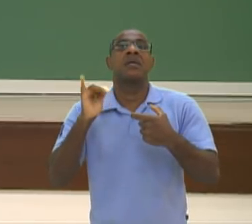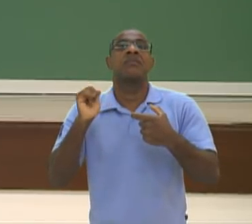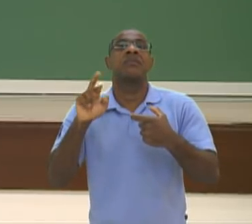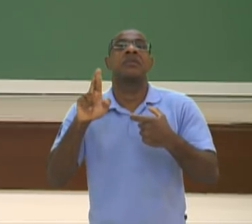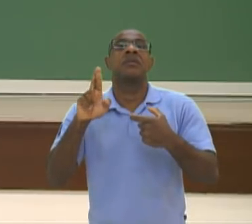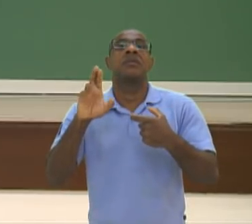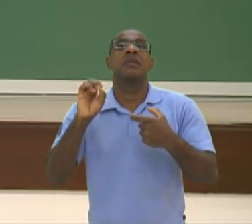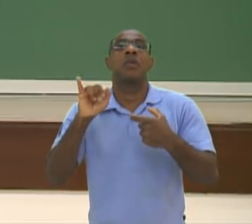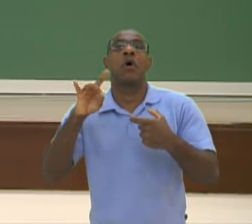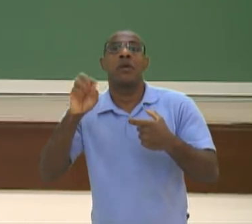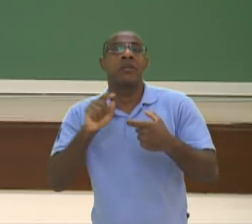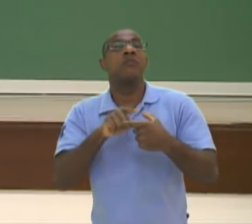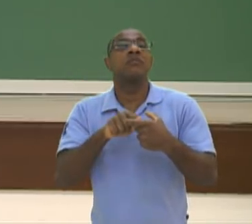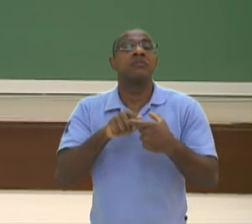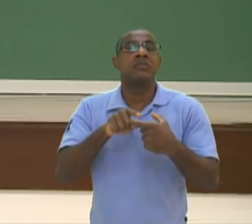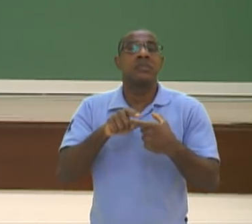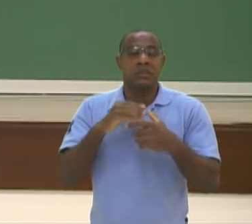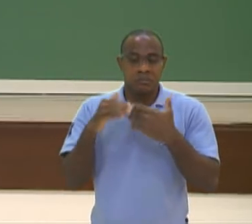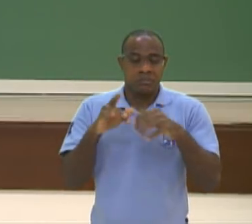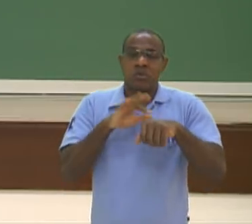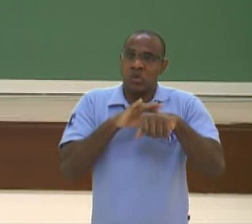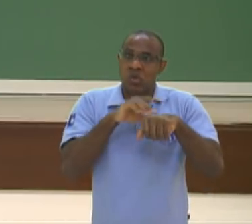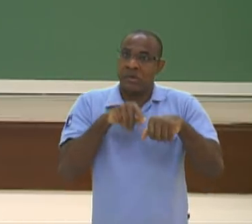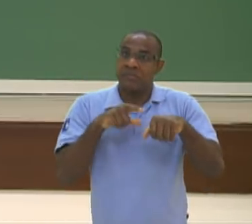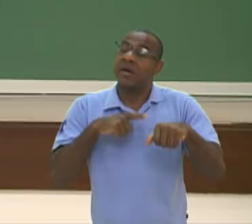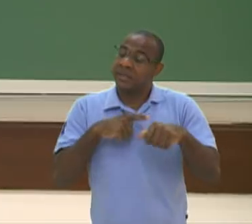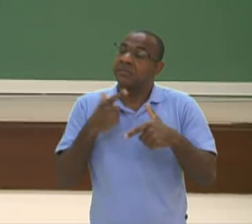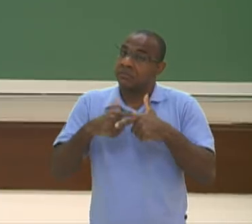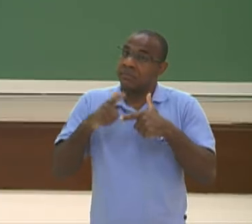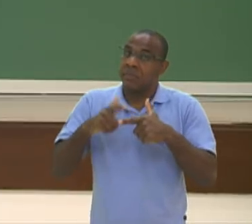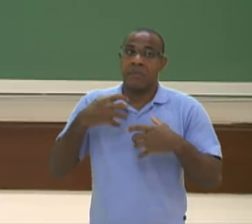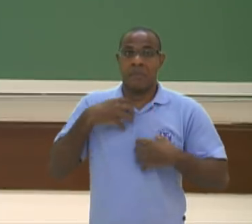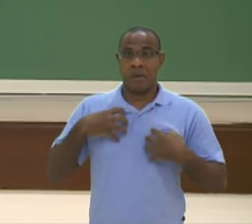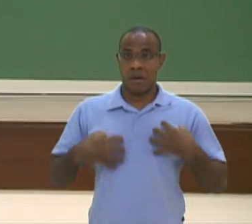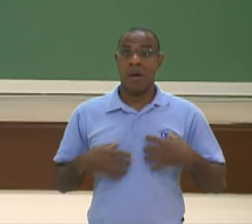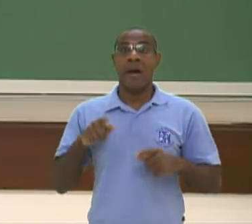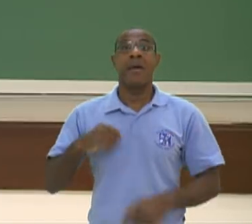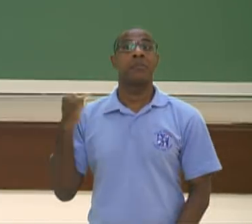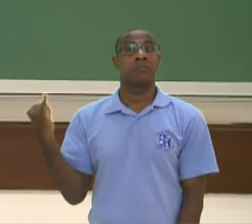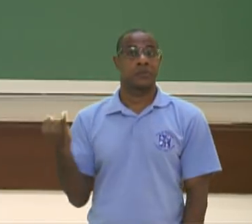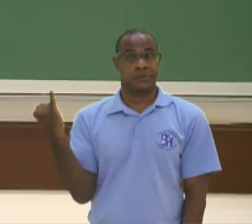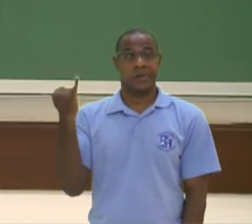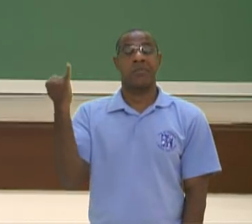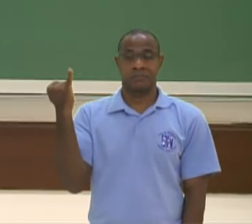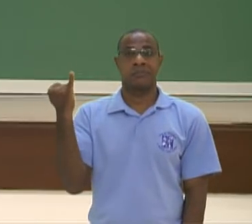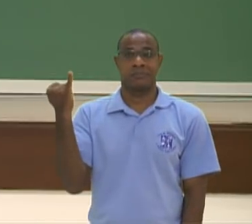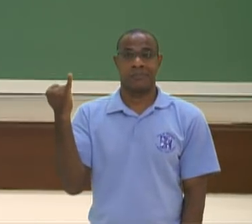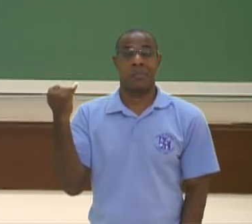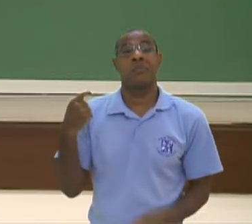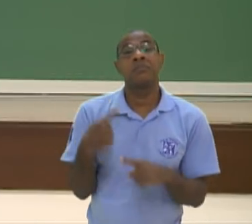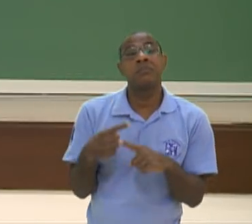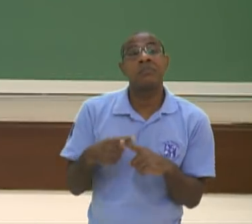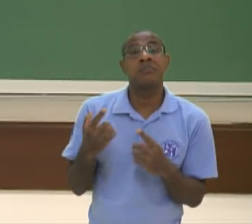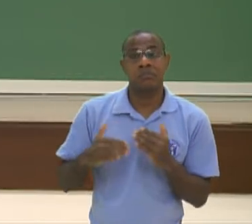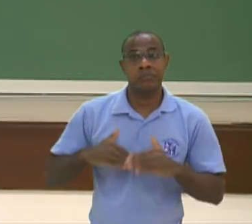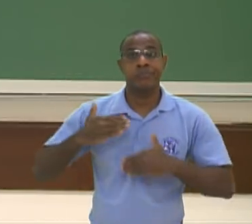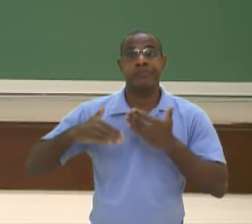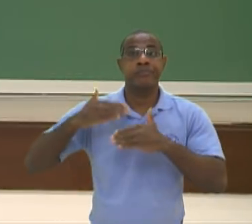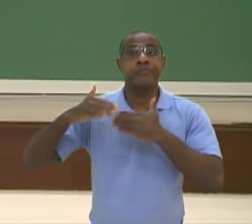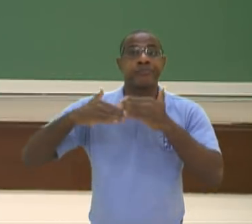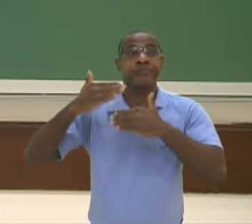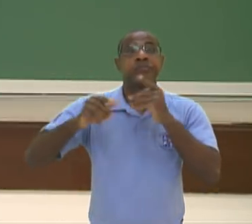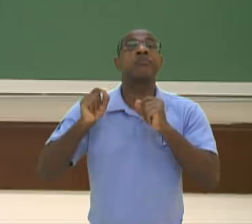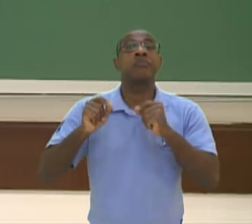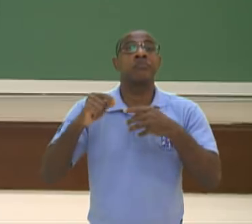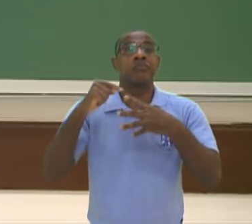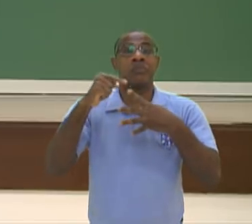ter complicações, né? Mas a tireoide é uma glândula que é super importante, porque ela desempenha, né, como a gente acabou de